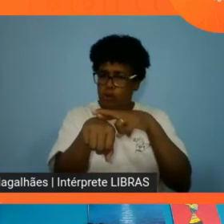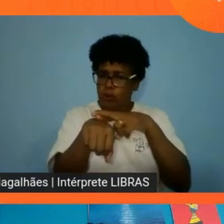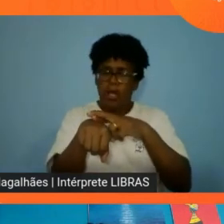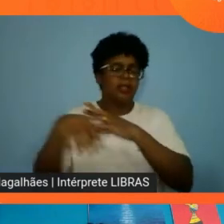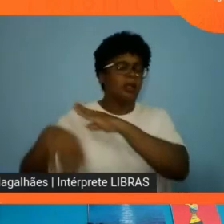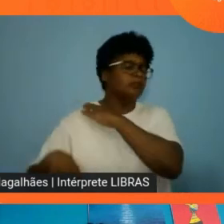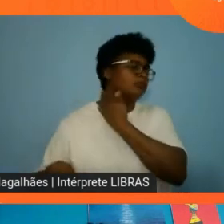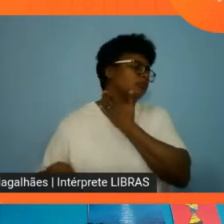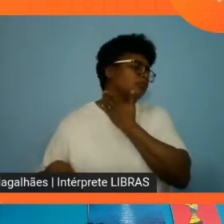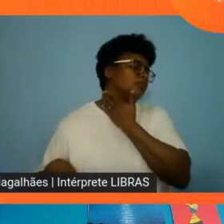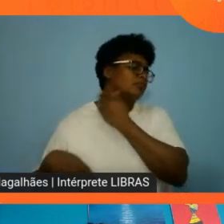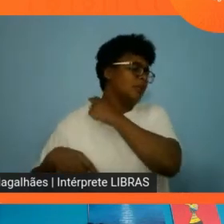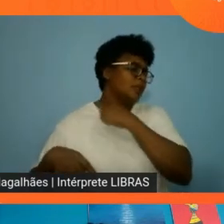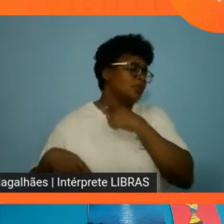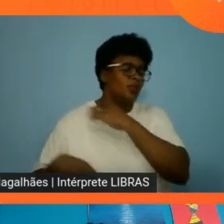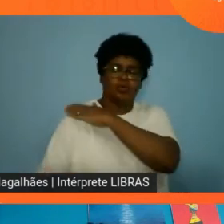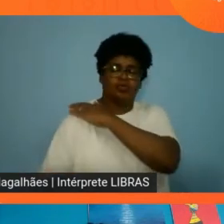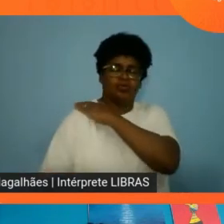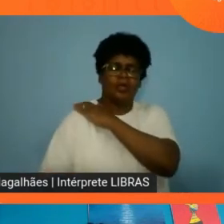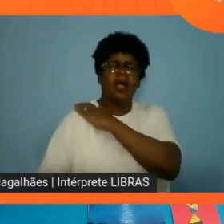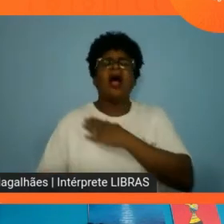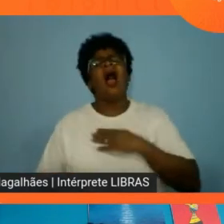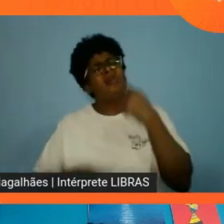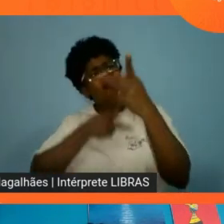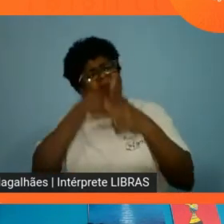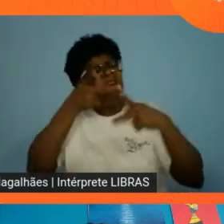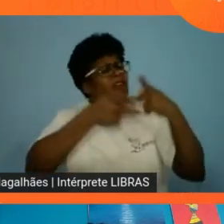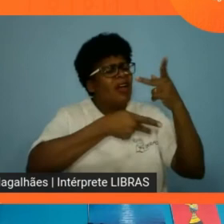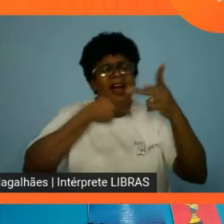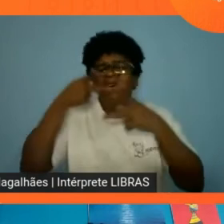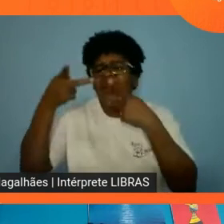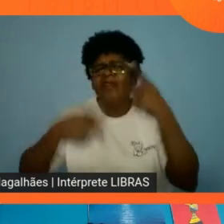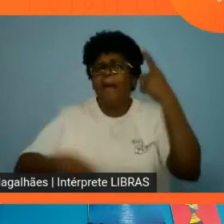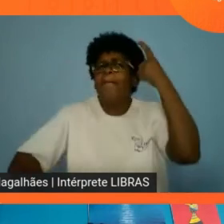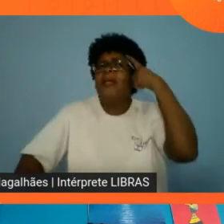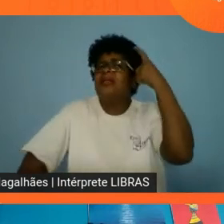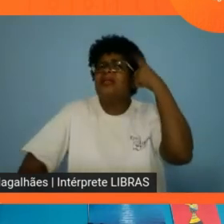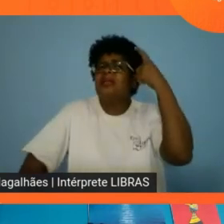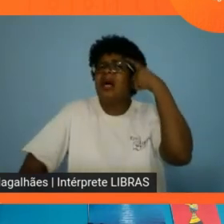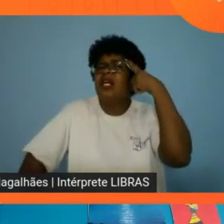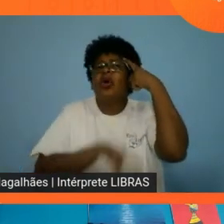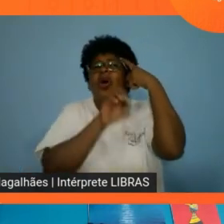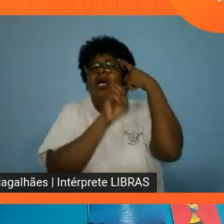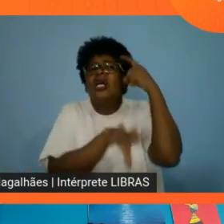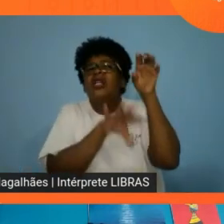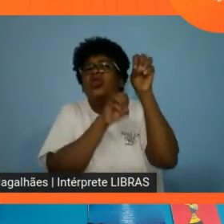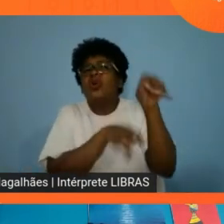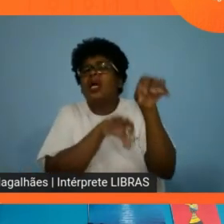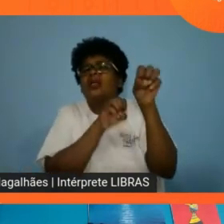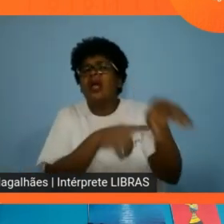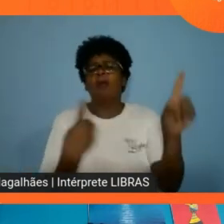Enquanto vocês falavam, eu fiquei pensando, né, sobre a educação, falando sobre o primeiro ponto,